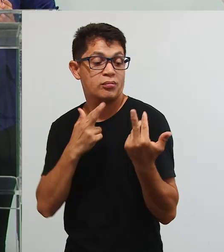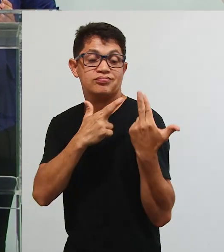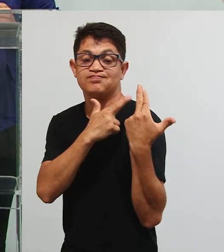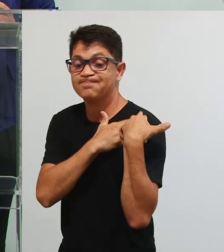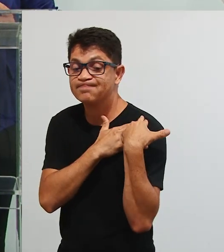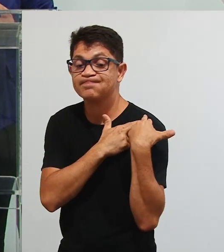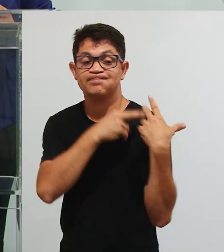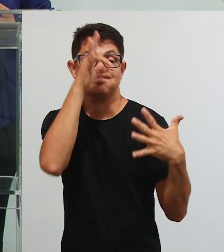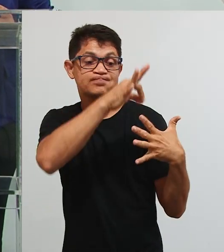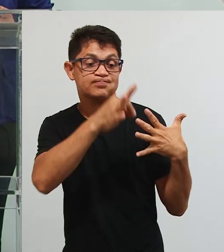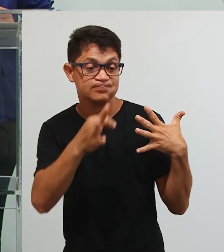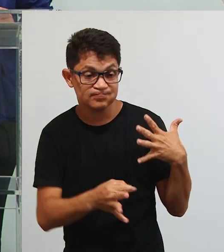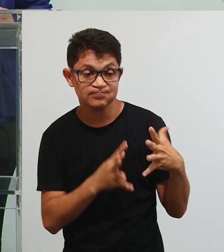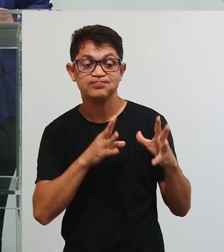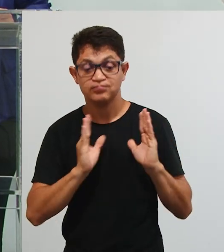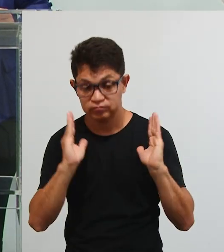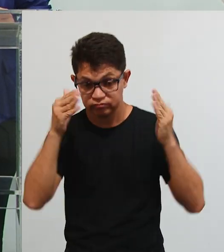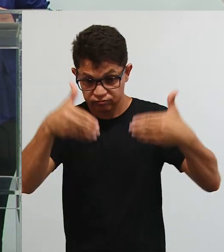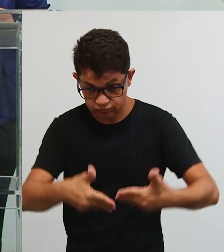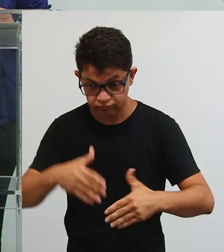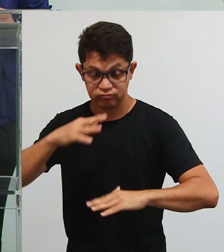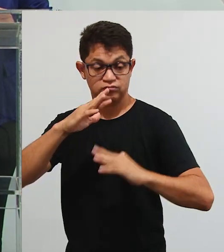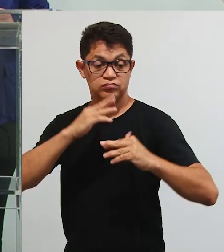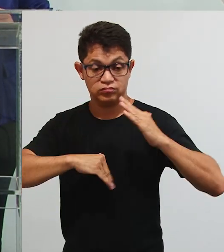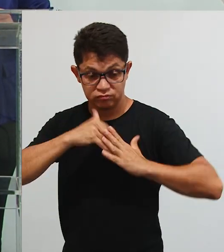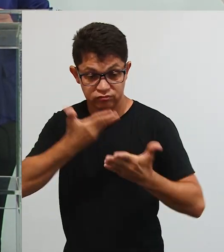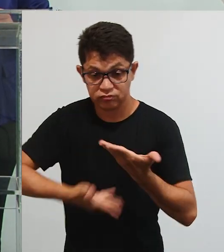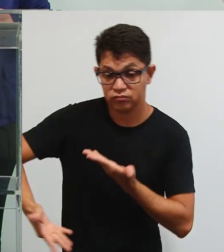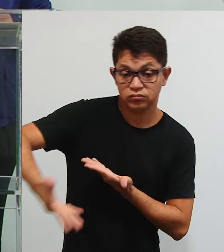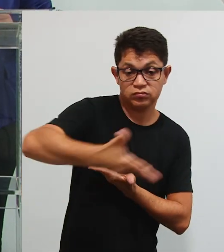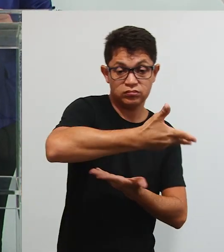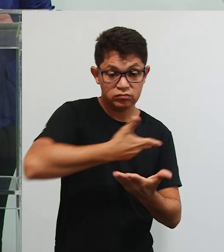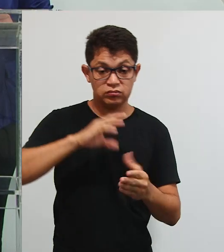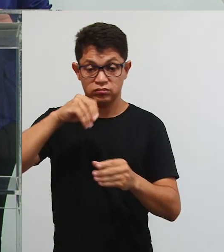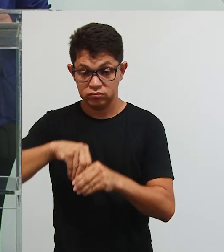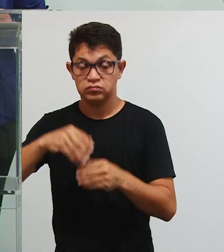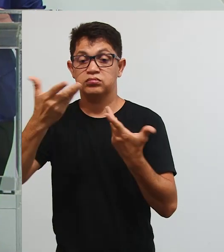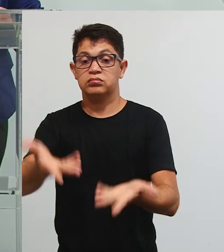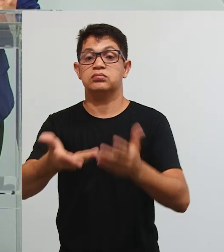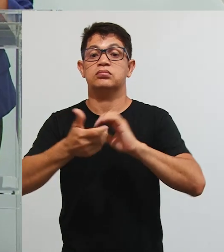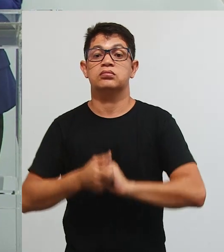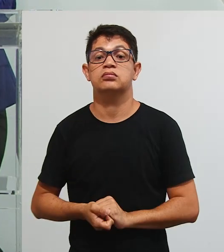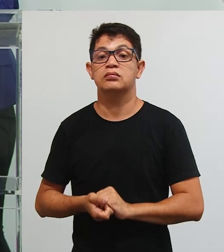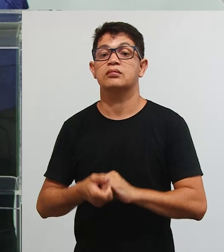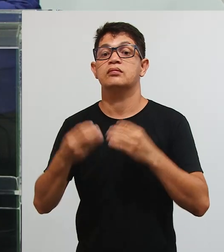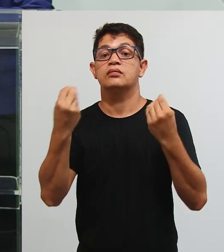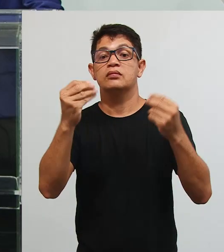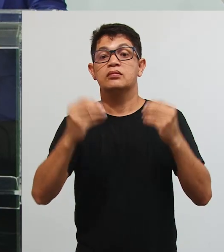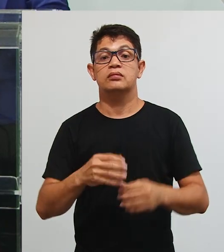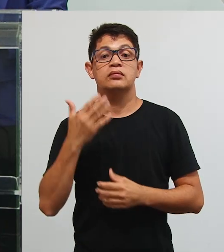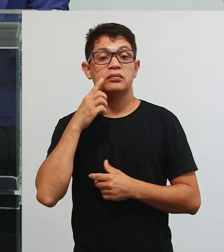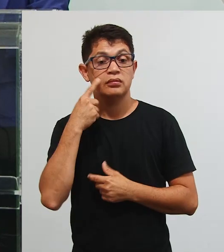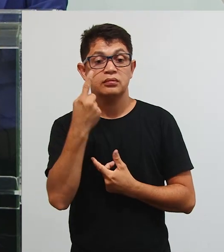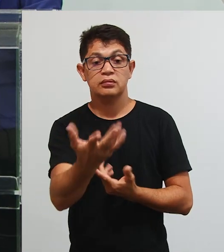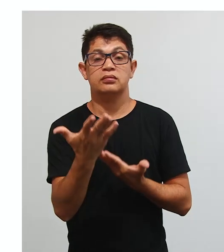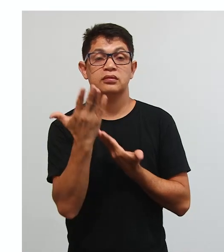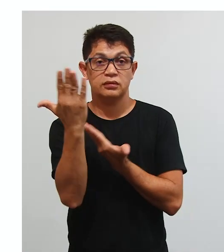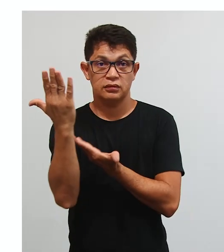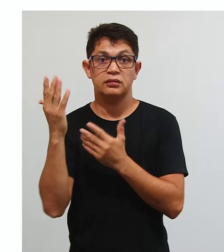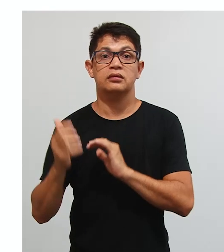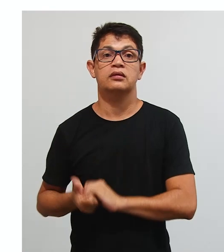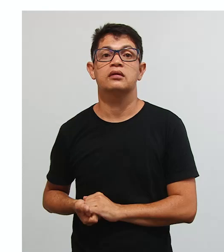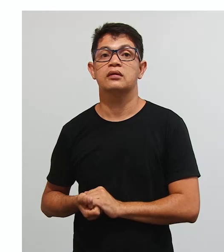precisa saber para ter essas competências, habilidades e atitudes, né? Voltando aqui na BNCC, nós vemos